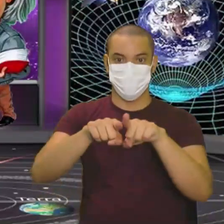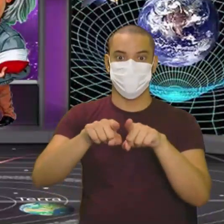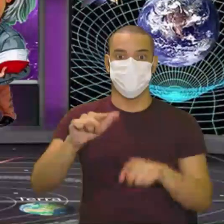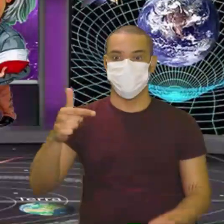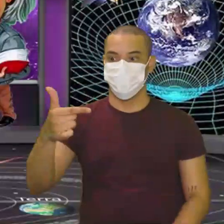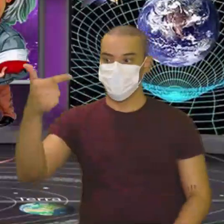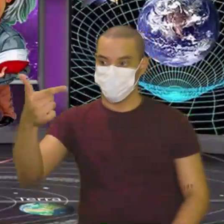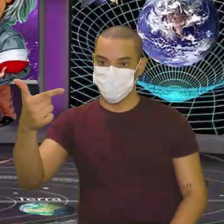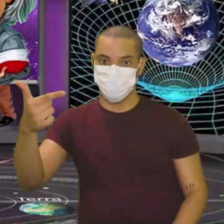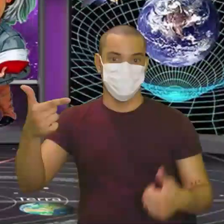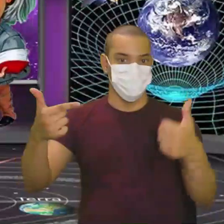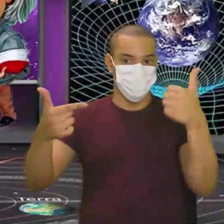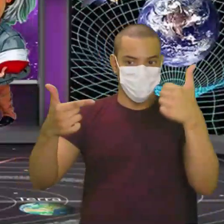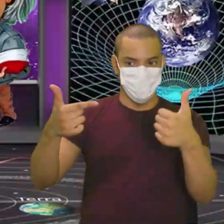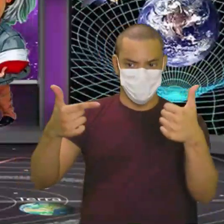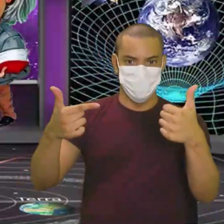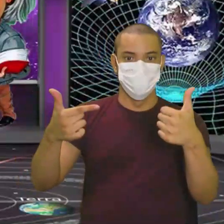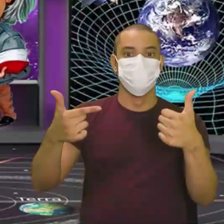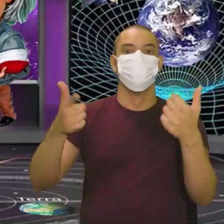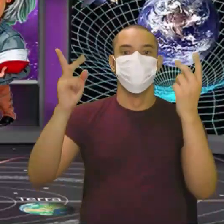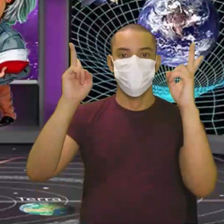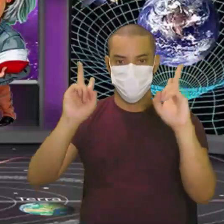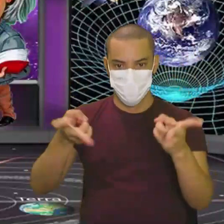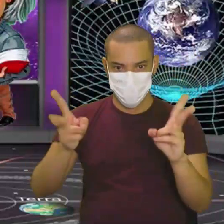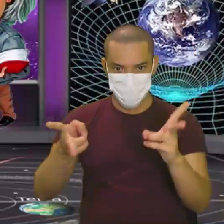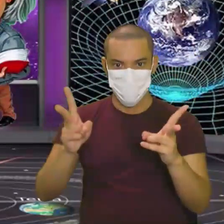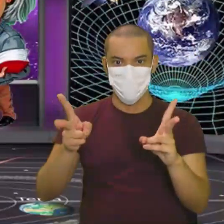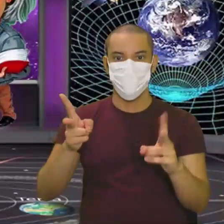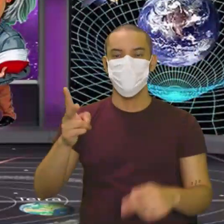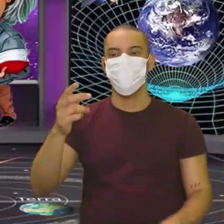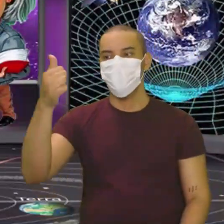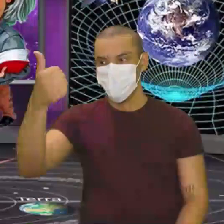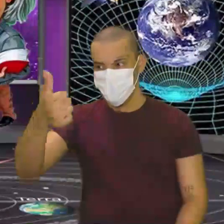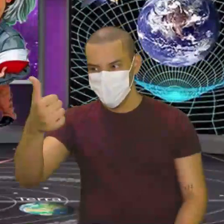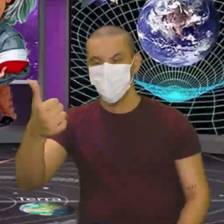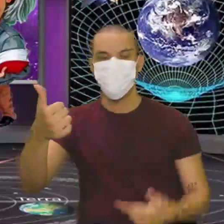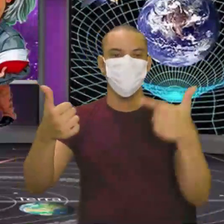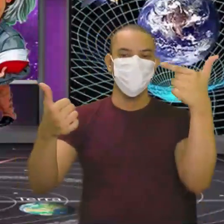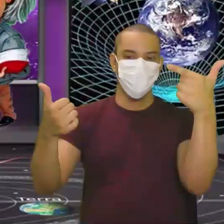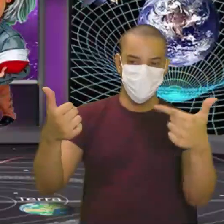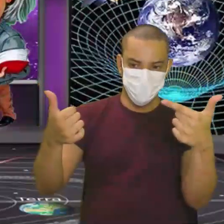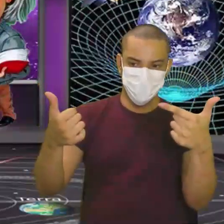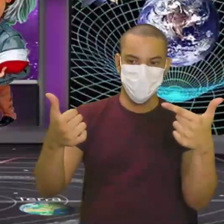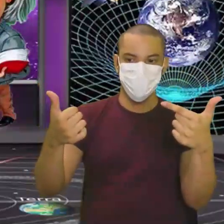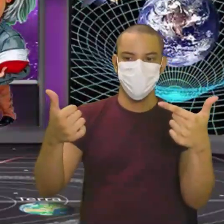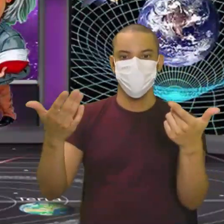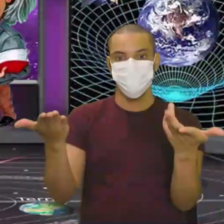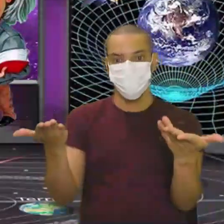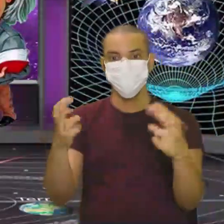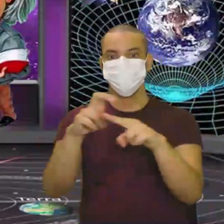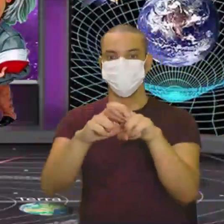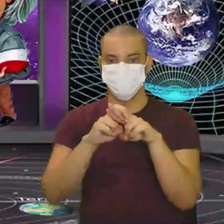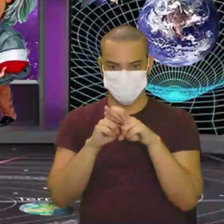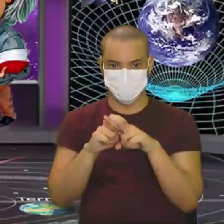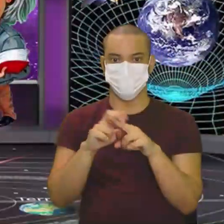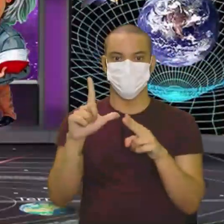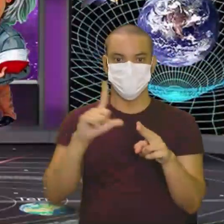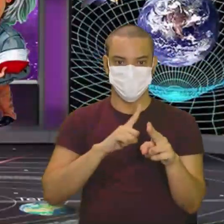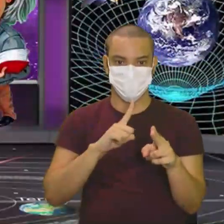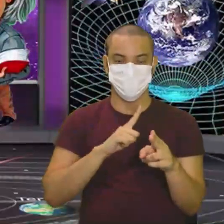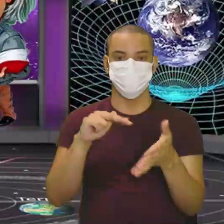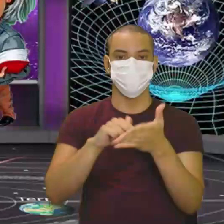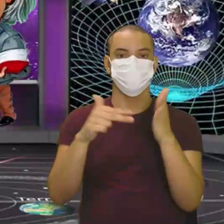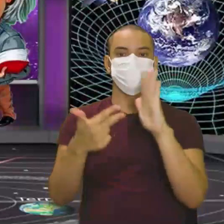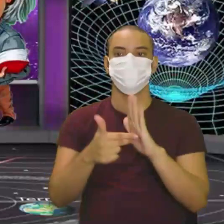dois vai atrair um é a mesma intensidade que o irmão também vai atrair o imã dois e essa intensidade